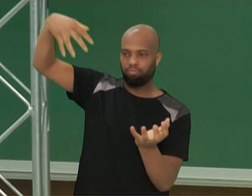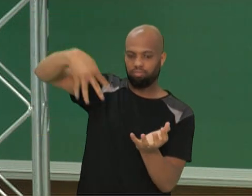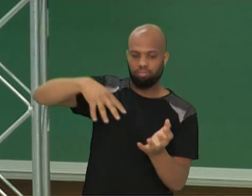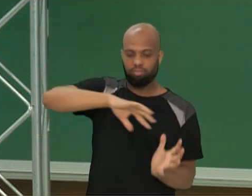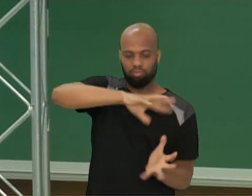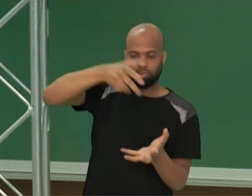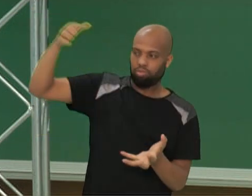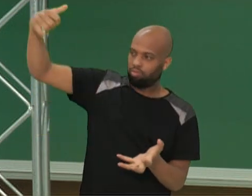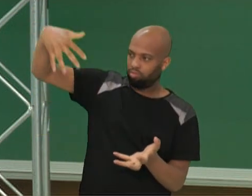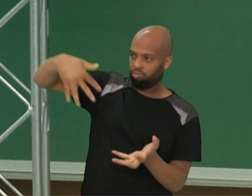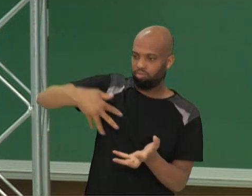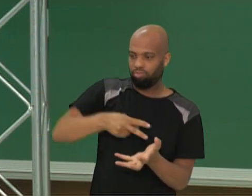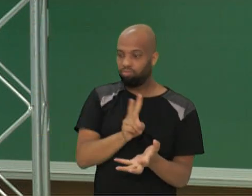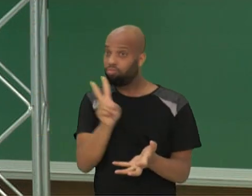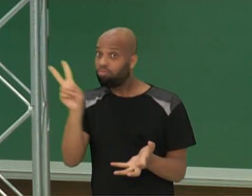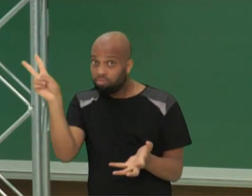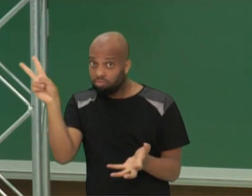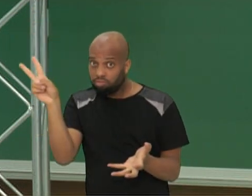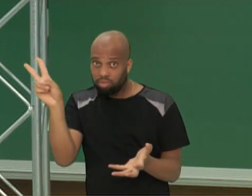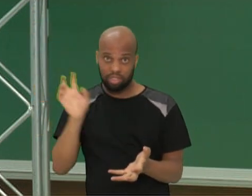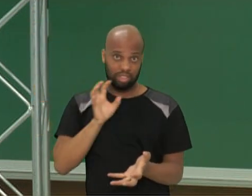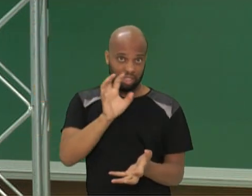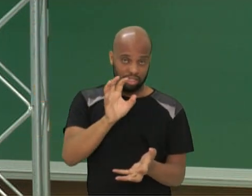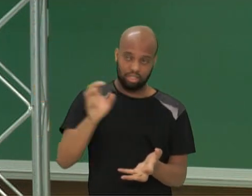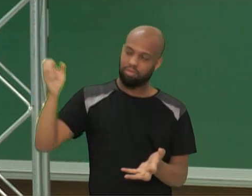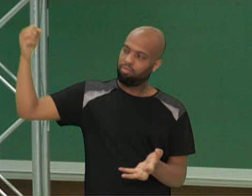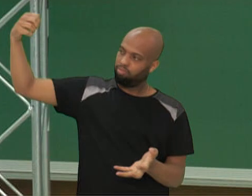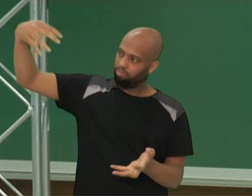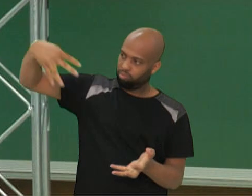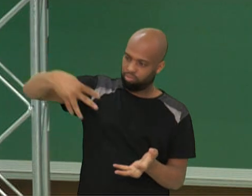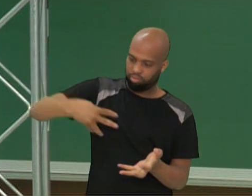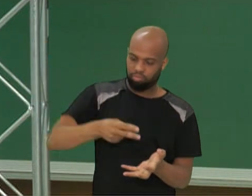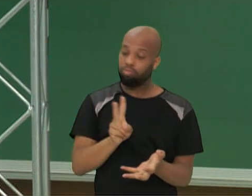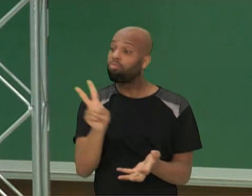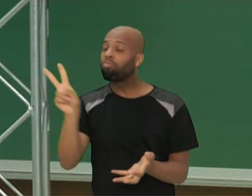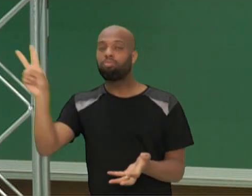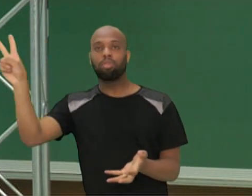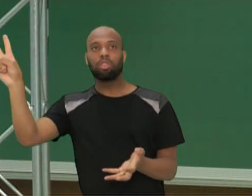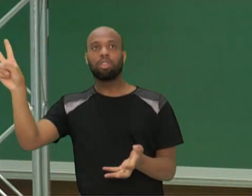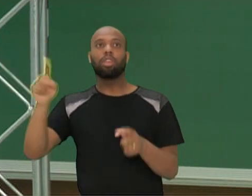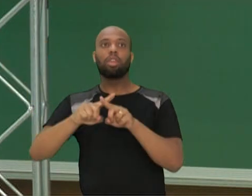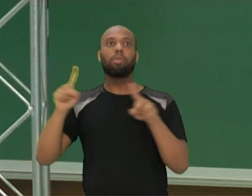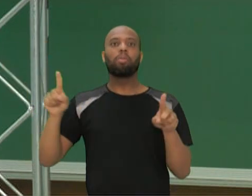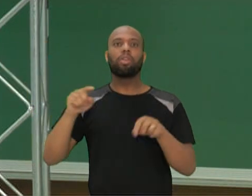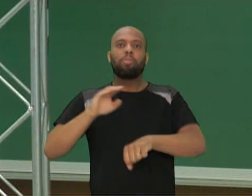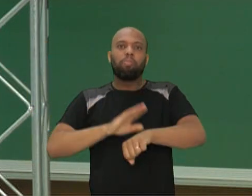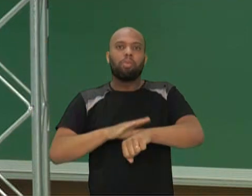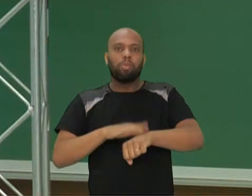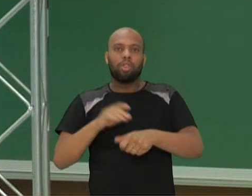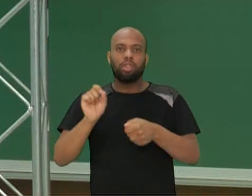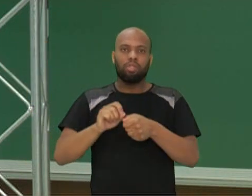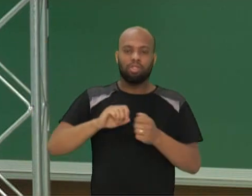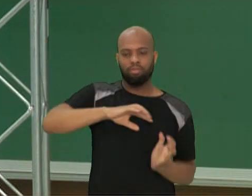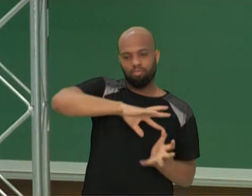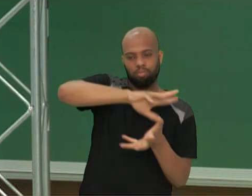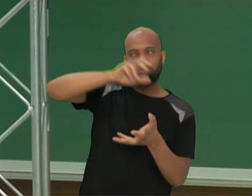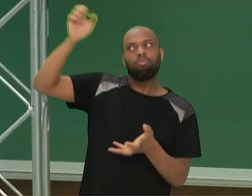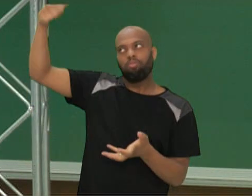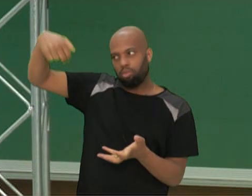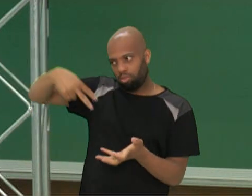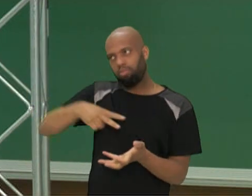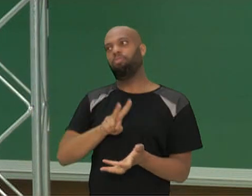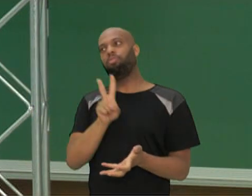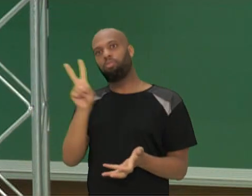terrestre, ela atinge e ela é refletida. E aí o que acontece? Quando a radiação solar é